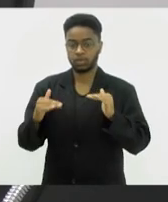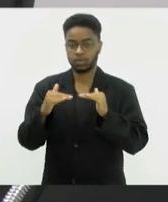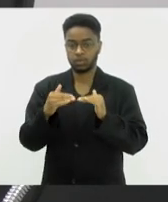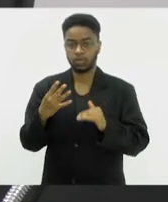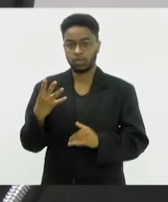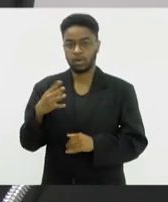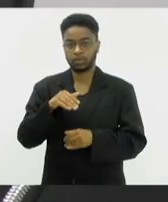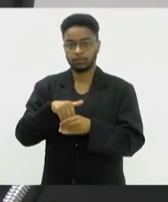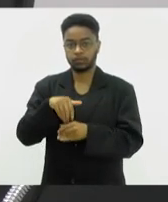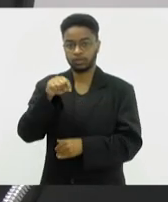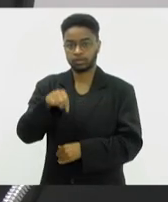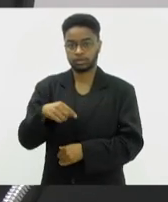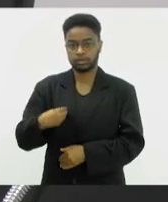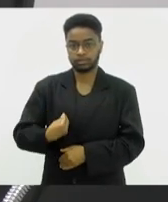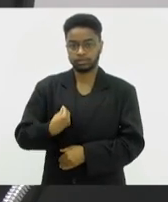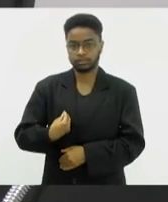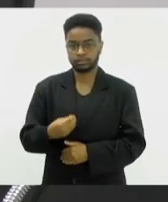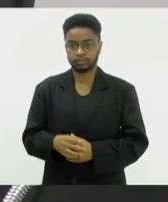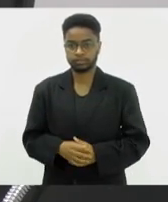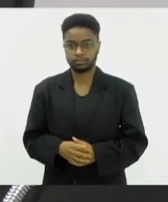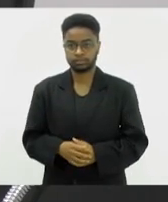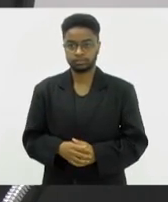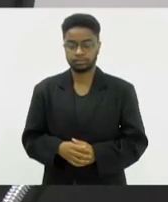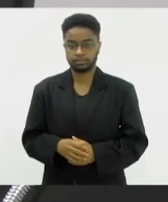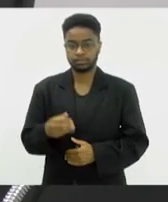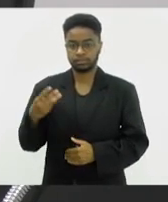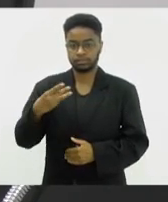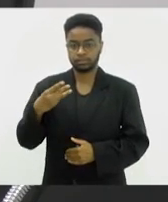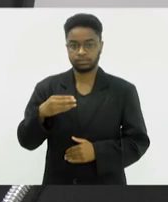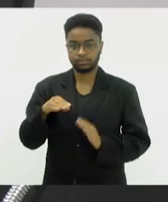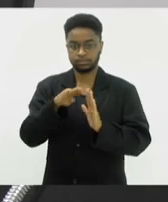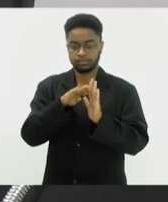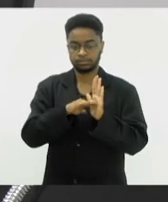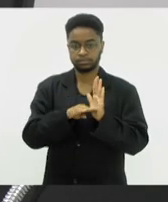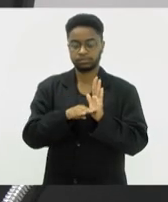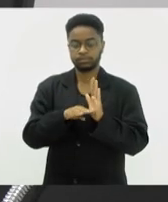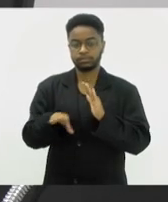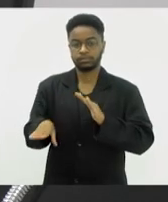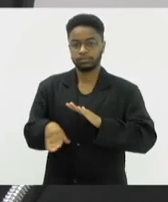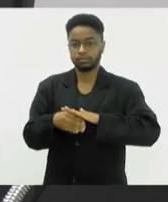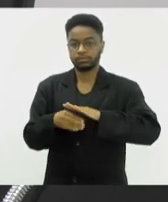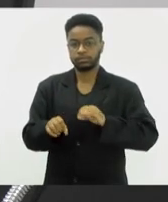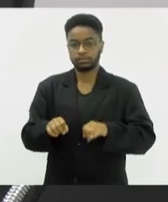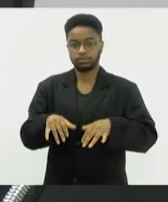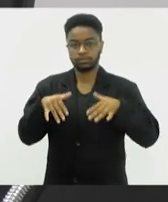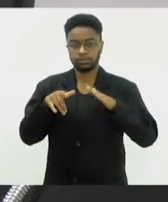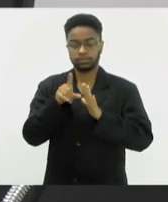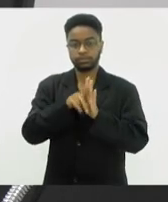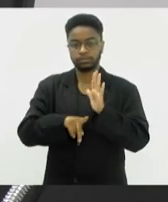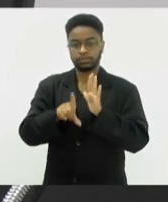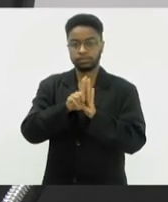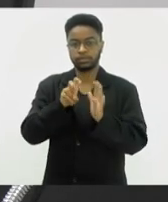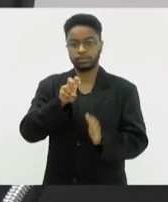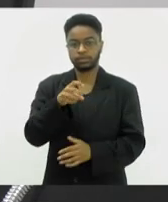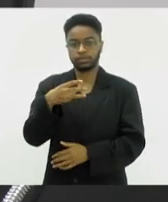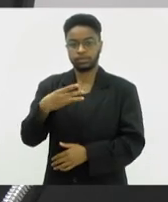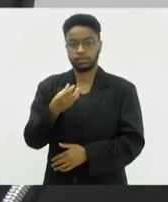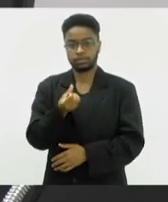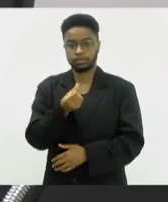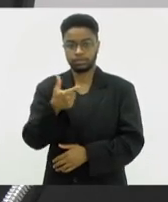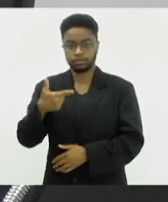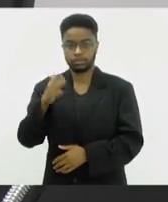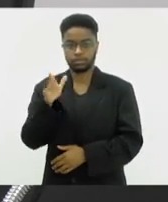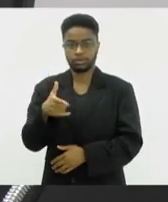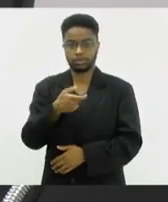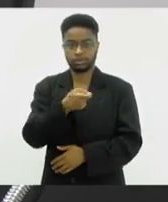votos dos presentes. Terceiro da pauta, emenda de plenário ao projeto de lei 5362, de